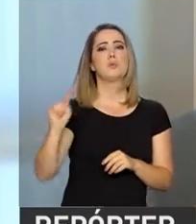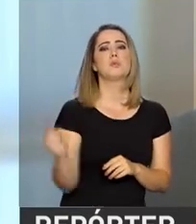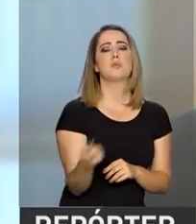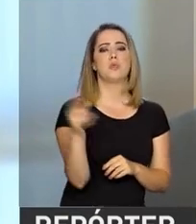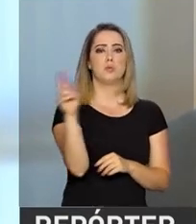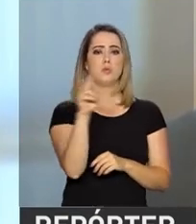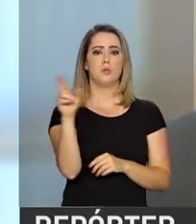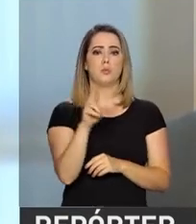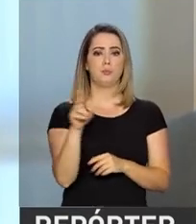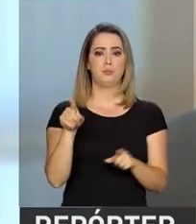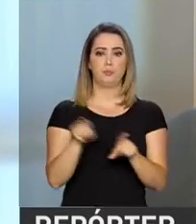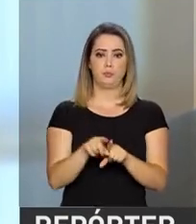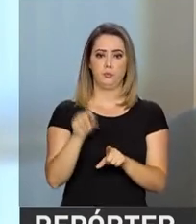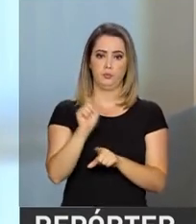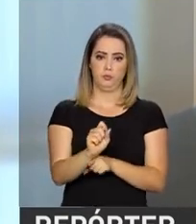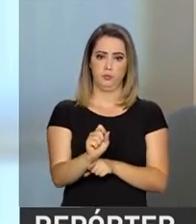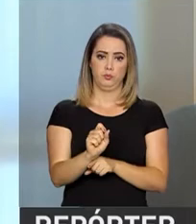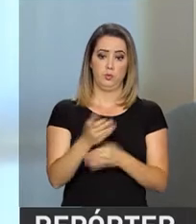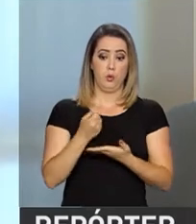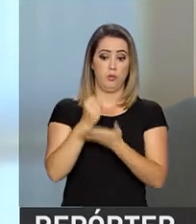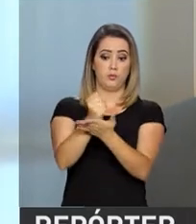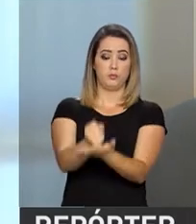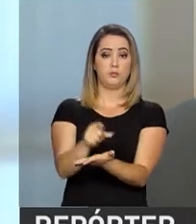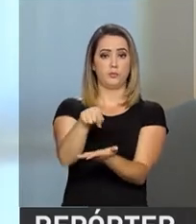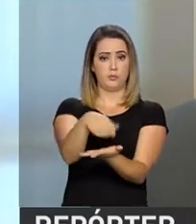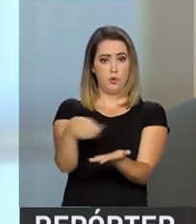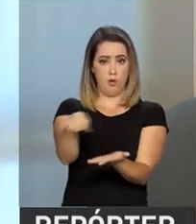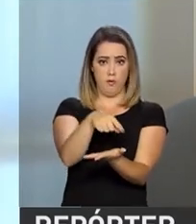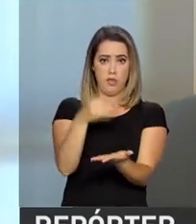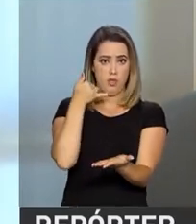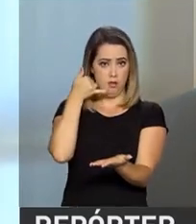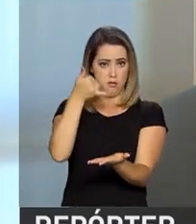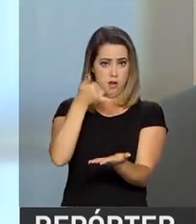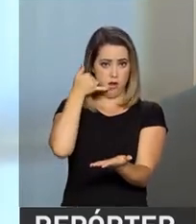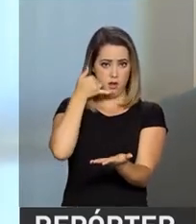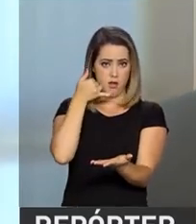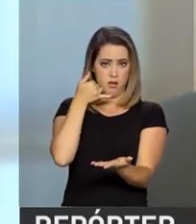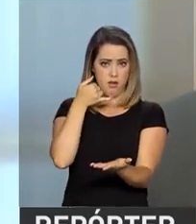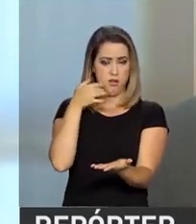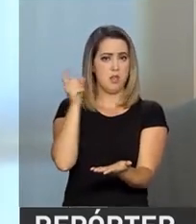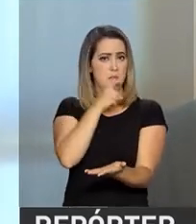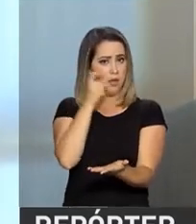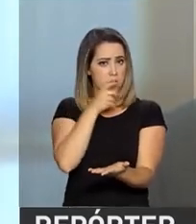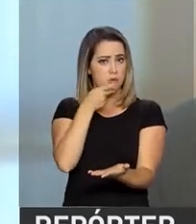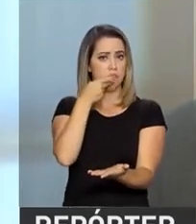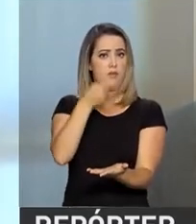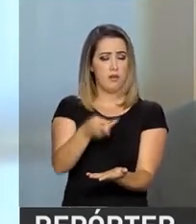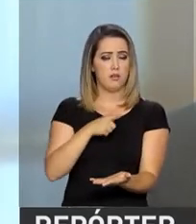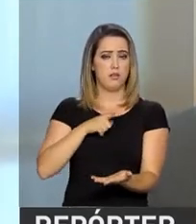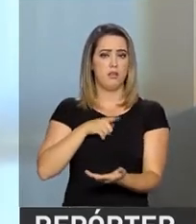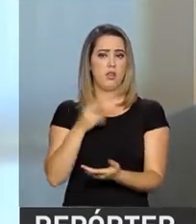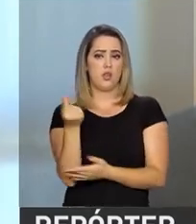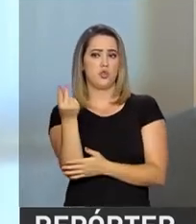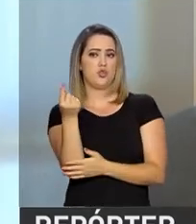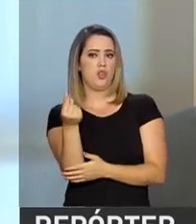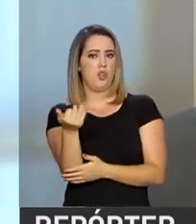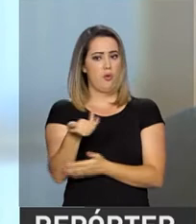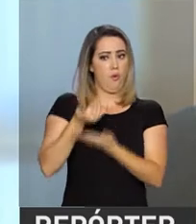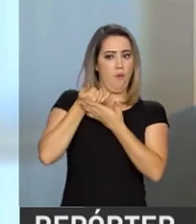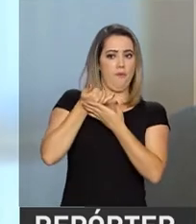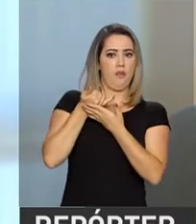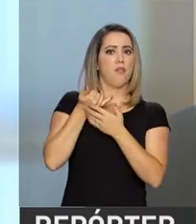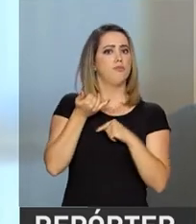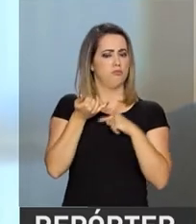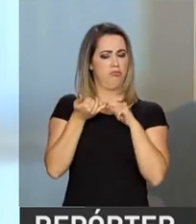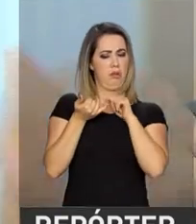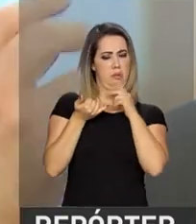quantas dezenas de milhares de reais disponíveis ali para você. E, além disso, ao longo da